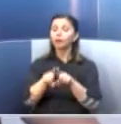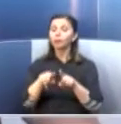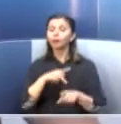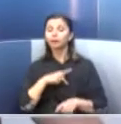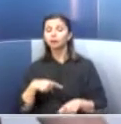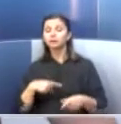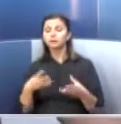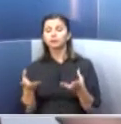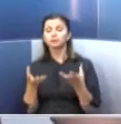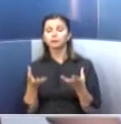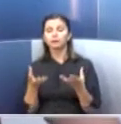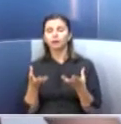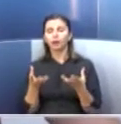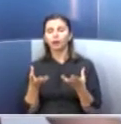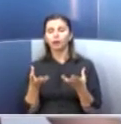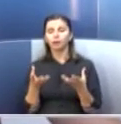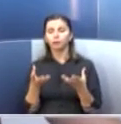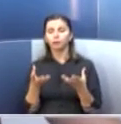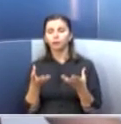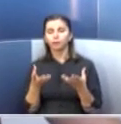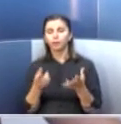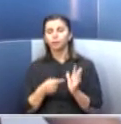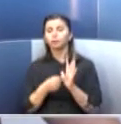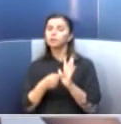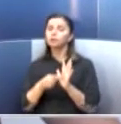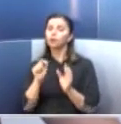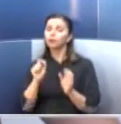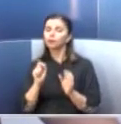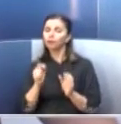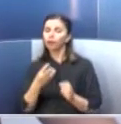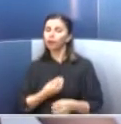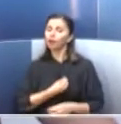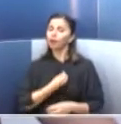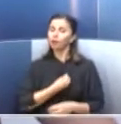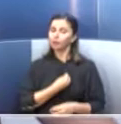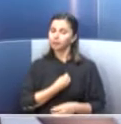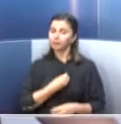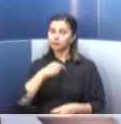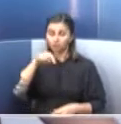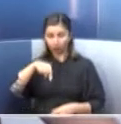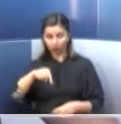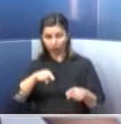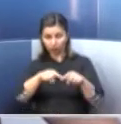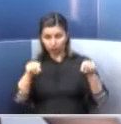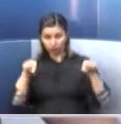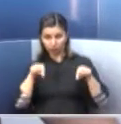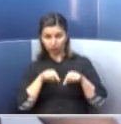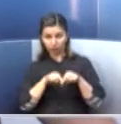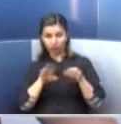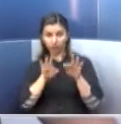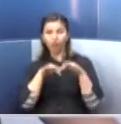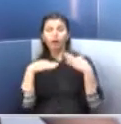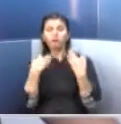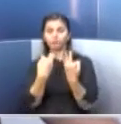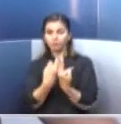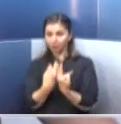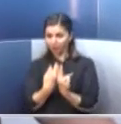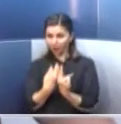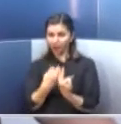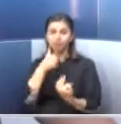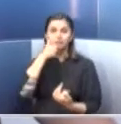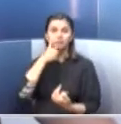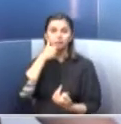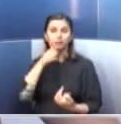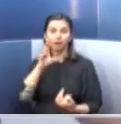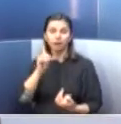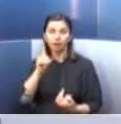presidente, quero ressaltar as presenças que tive o prazer de receber hoje no meu gabinete. Familiares da dona Dorchinha estiveram aqui